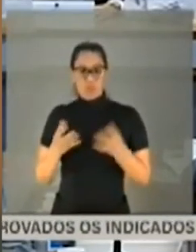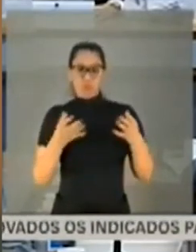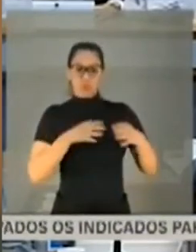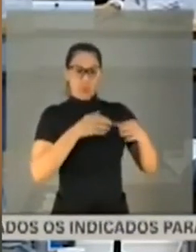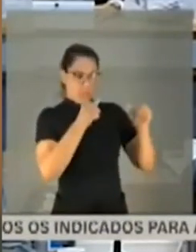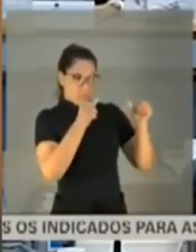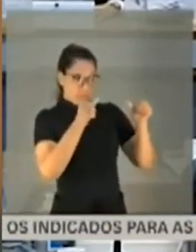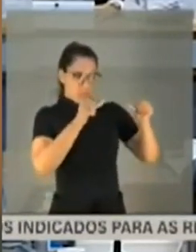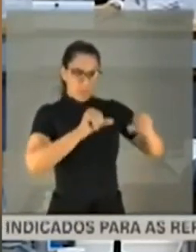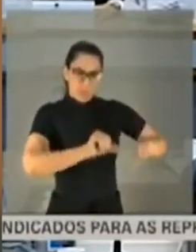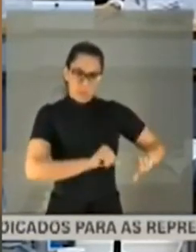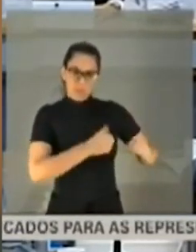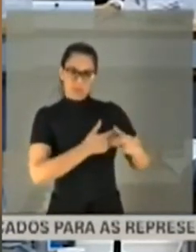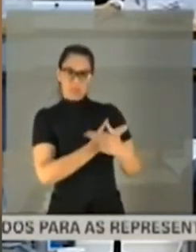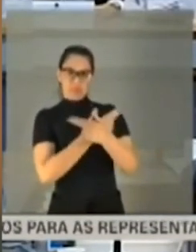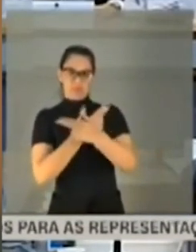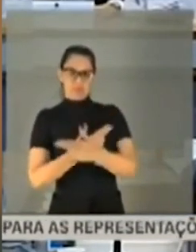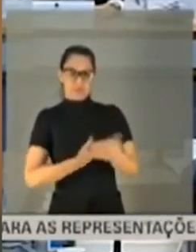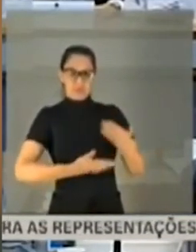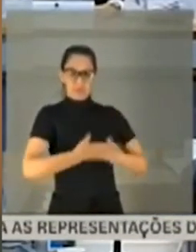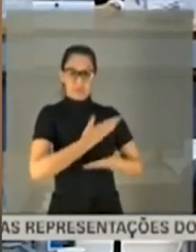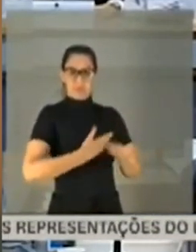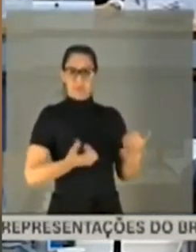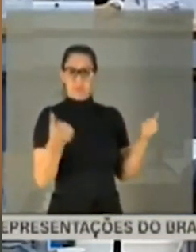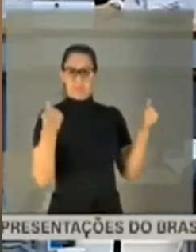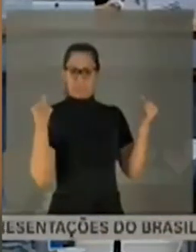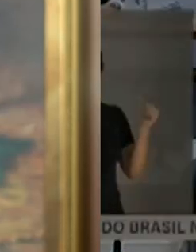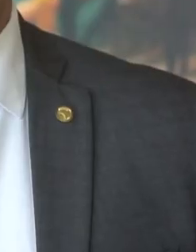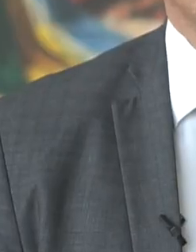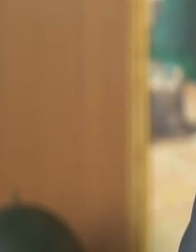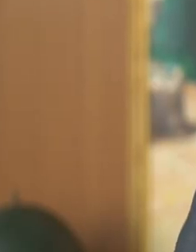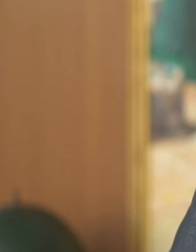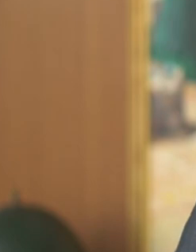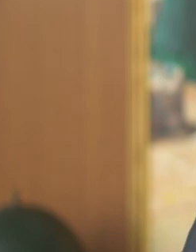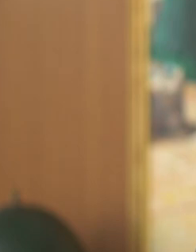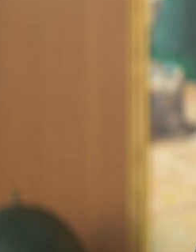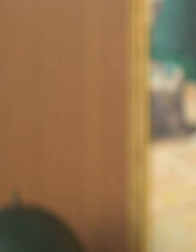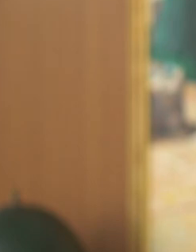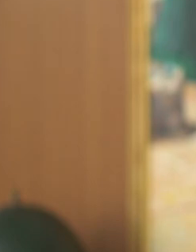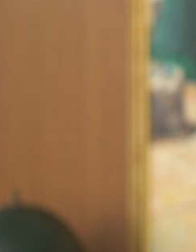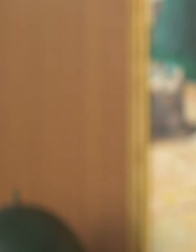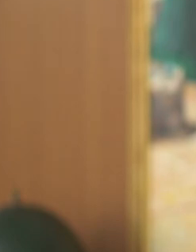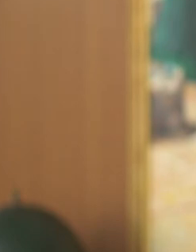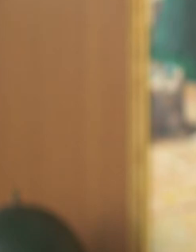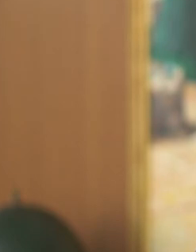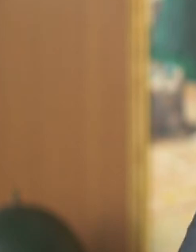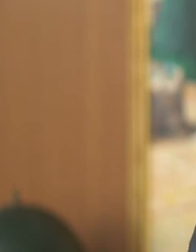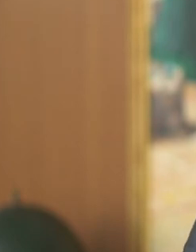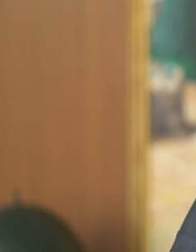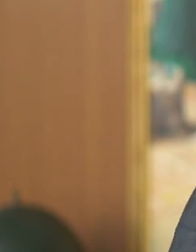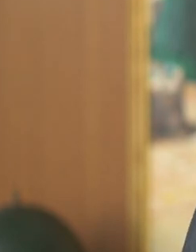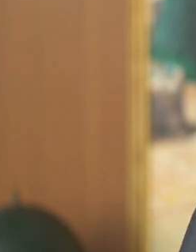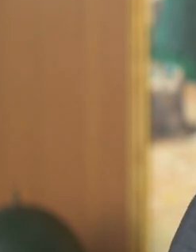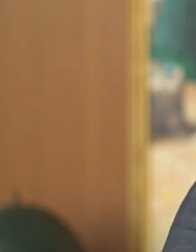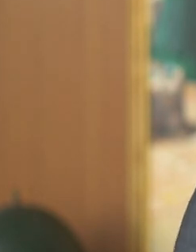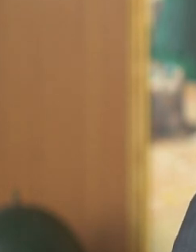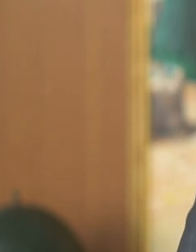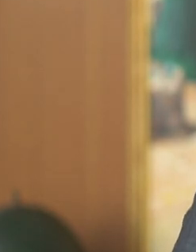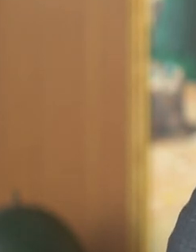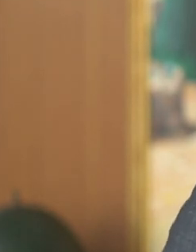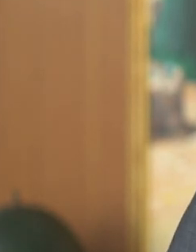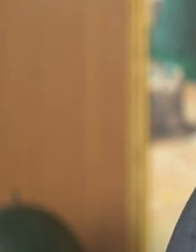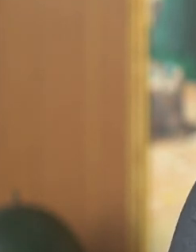podre das suas Armadas envolvido com falcatruas dentro governo fazer muitos anos faça-me o favor a Maria